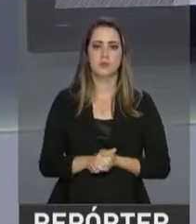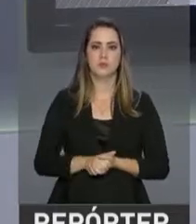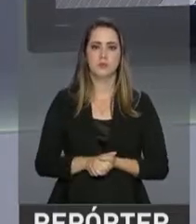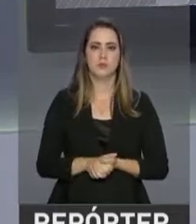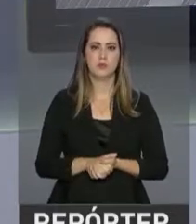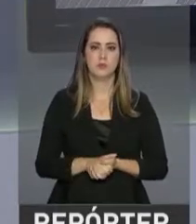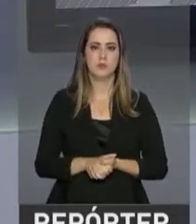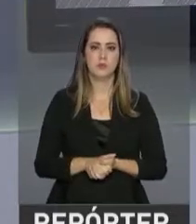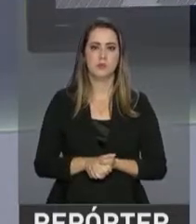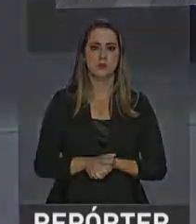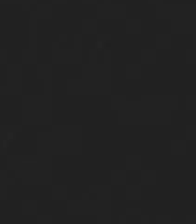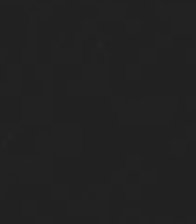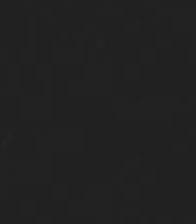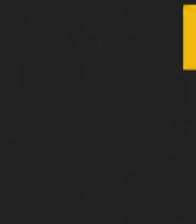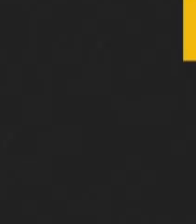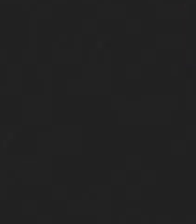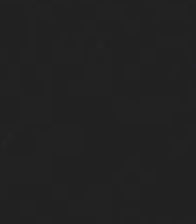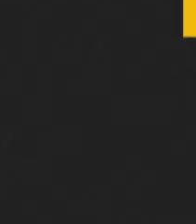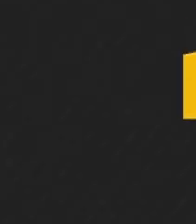federal